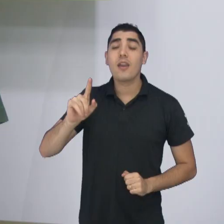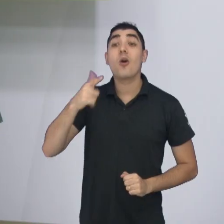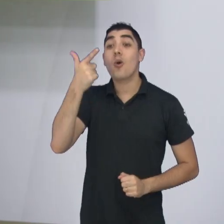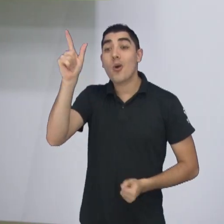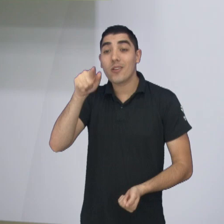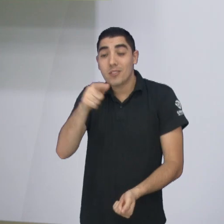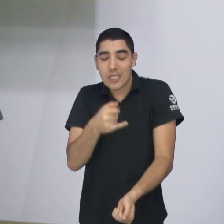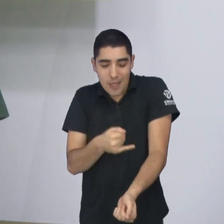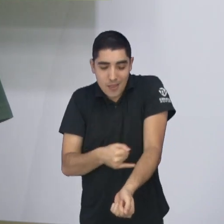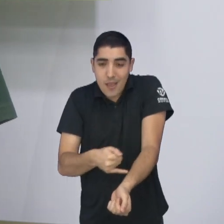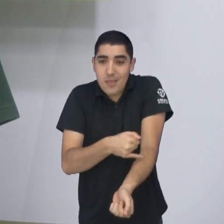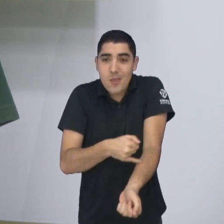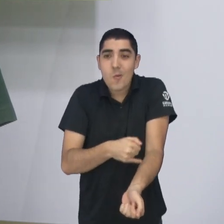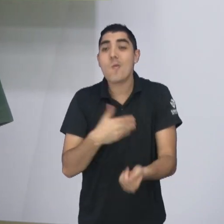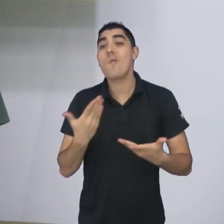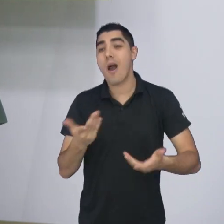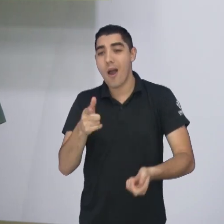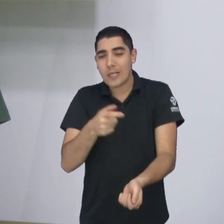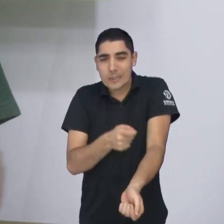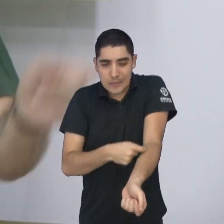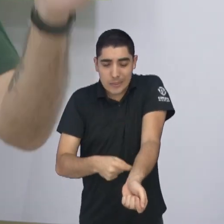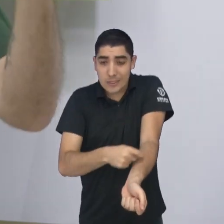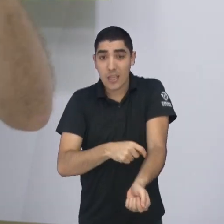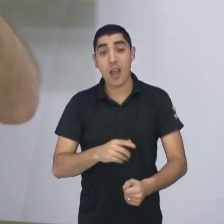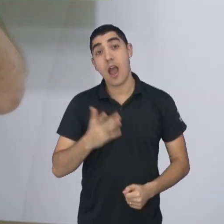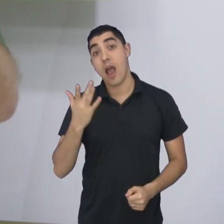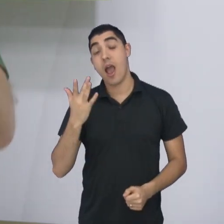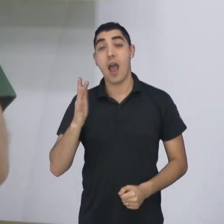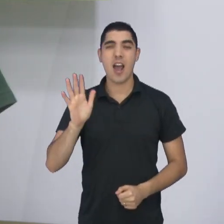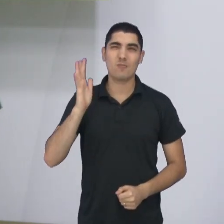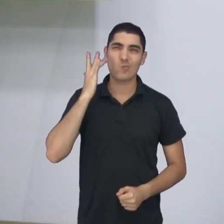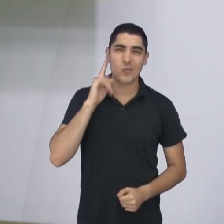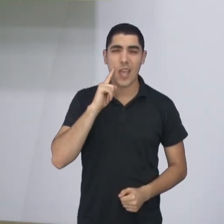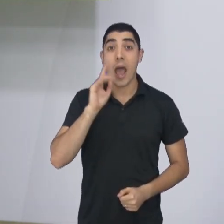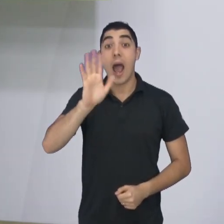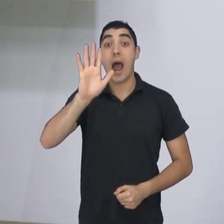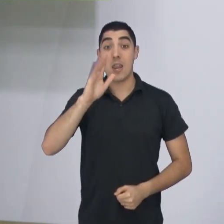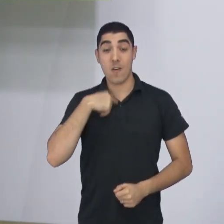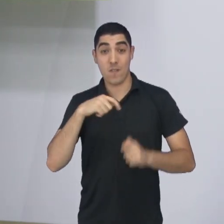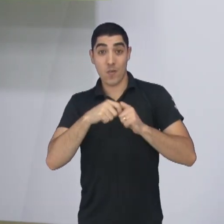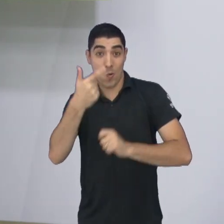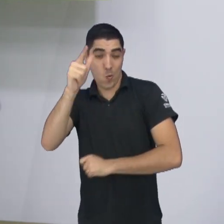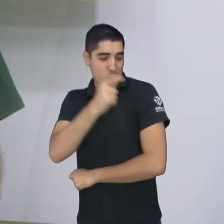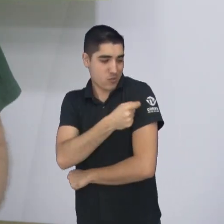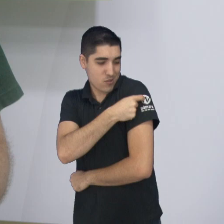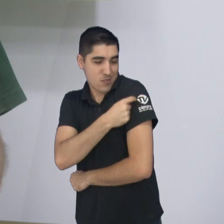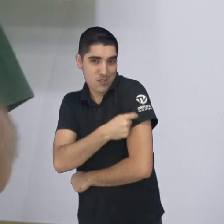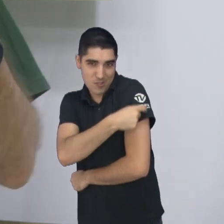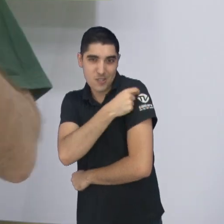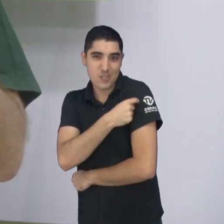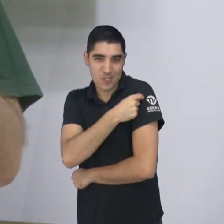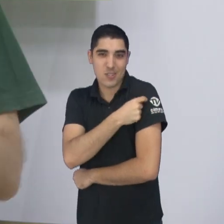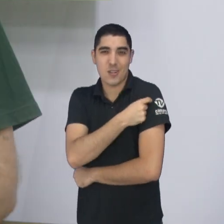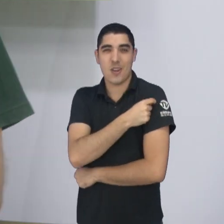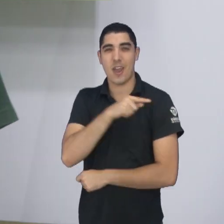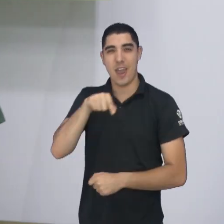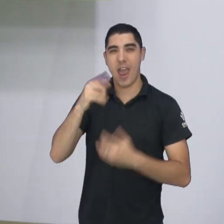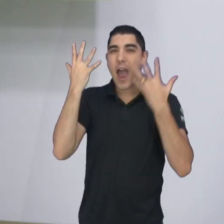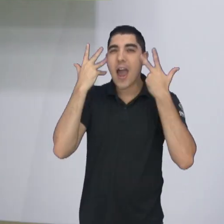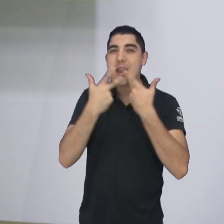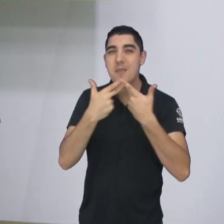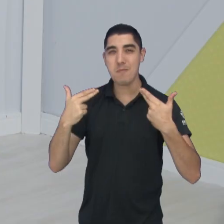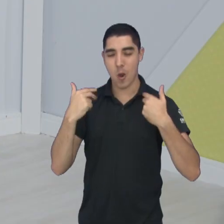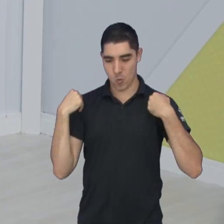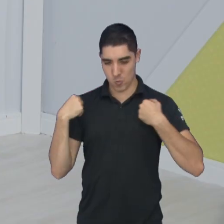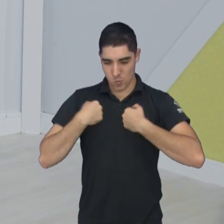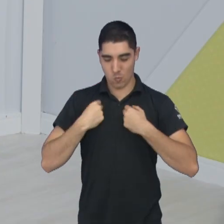Bruno? Não sei, talvez... Ah, não, a próxima já sei, é o guaxinim aqui, ó, no braço, o guaxinim vestindo camisa social,